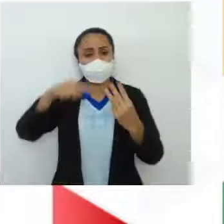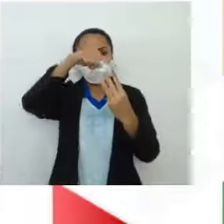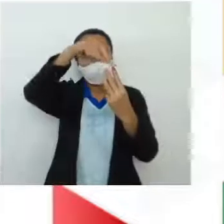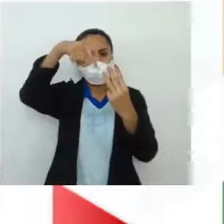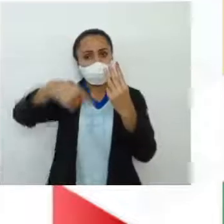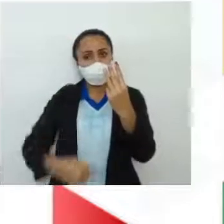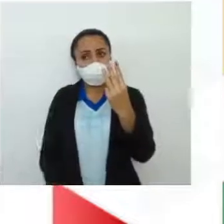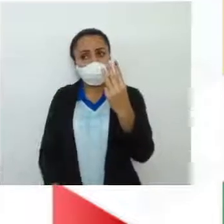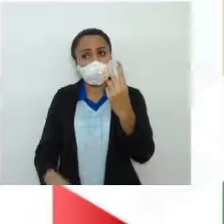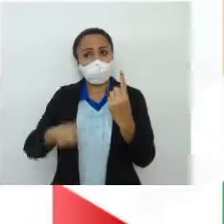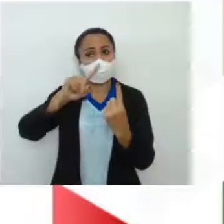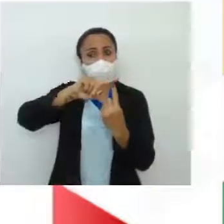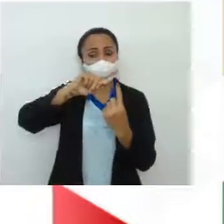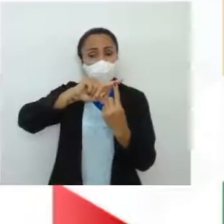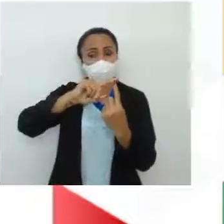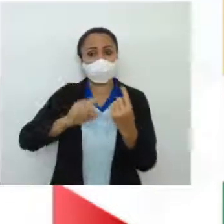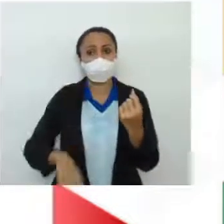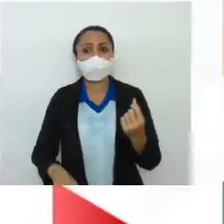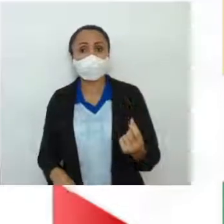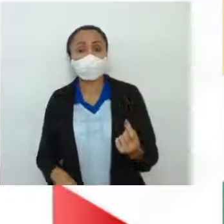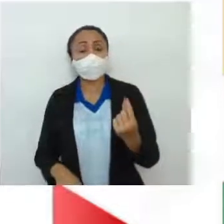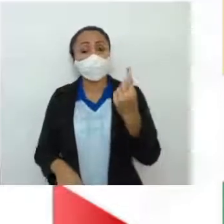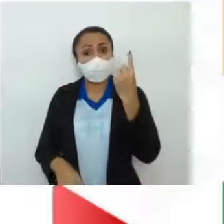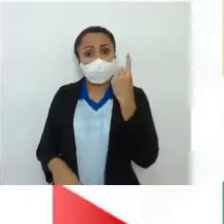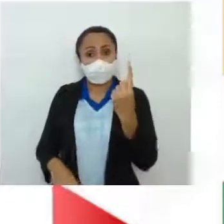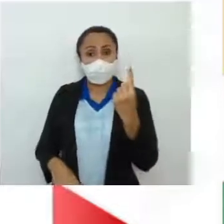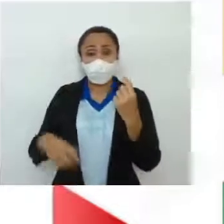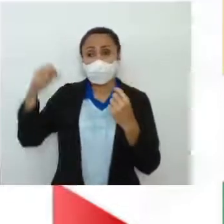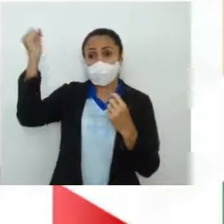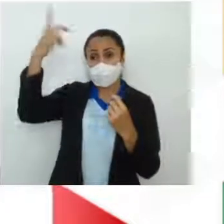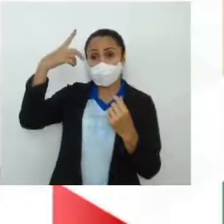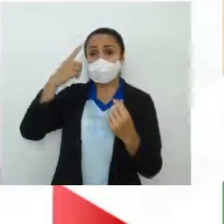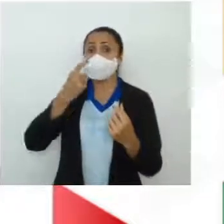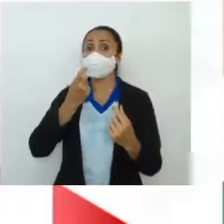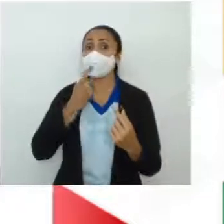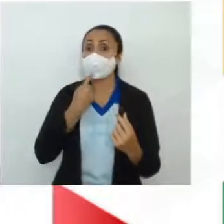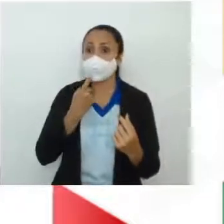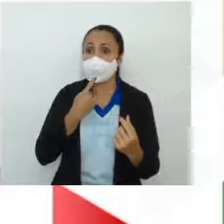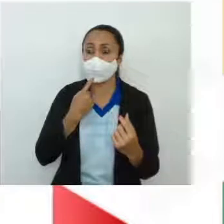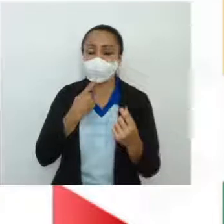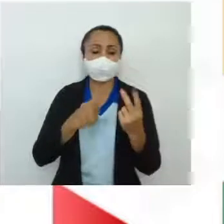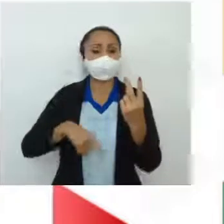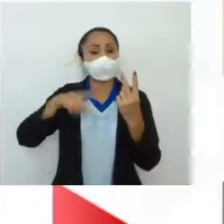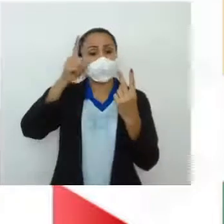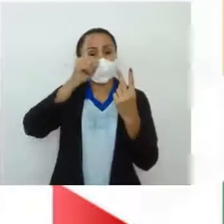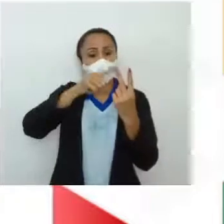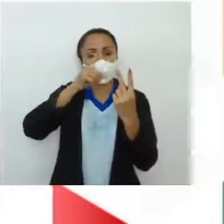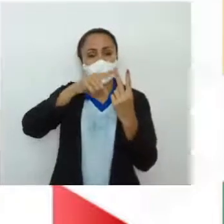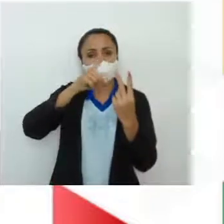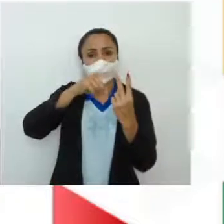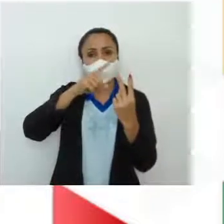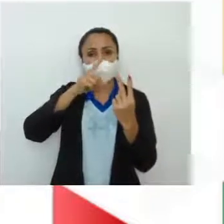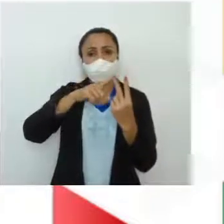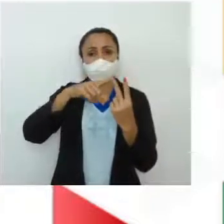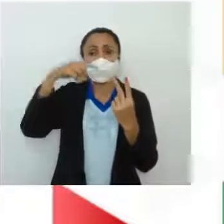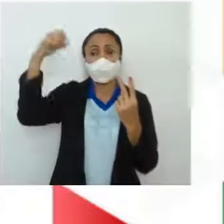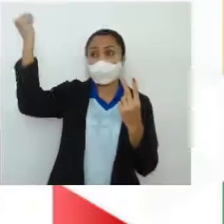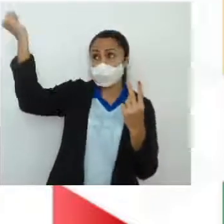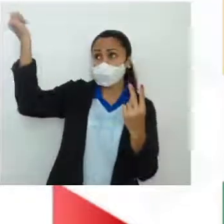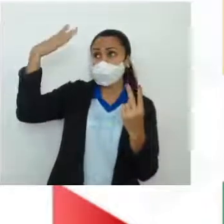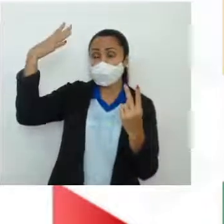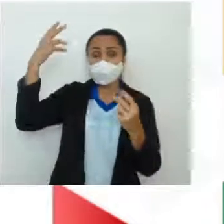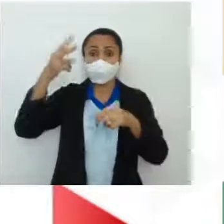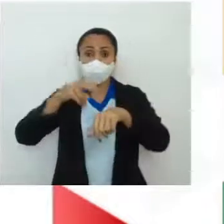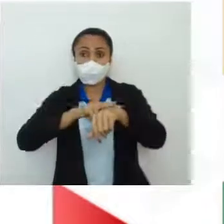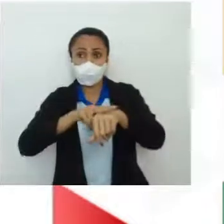cone. Um que se excita com a luz vermelha, o outro que se excita com a luz verde e